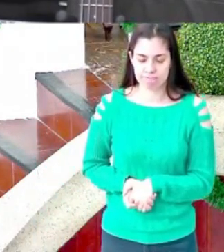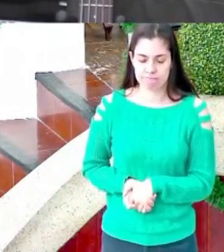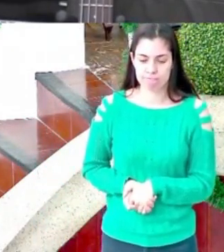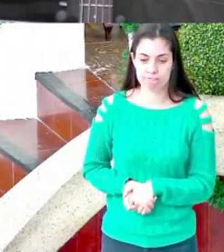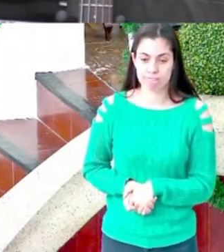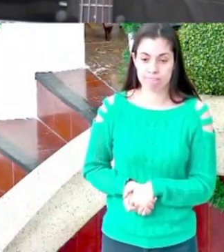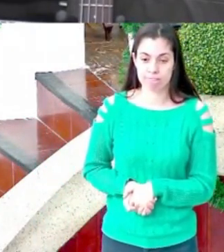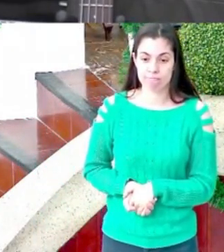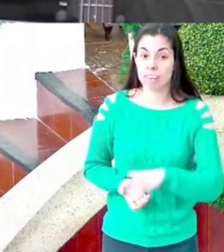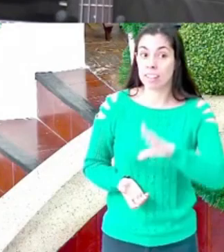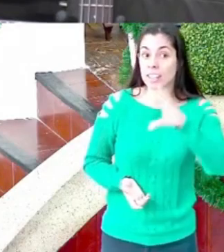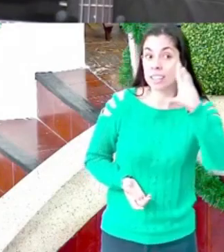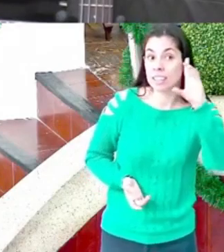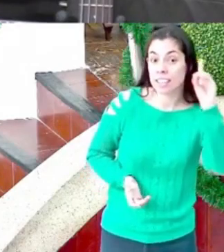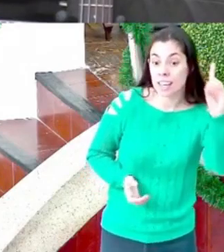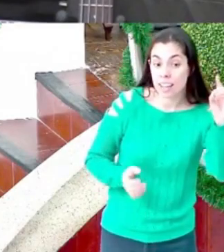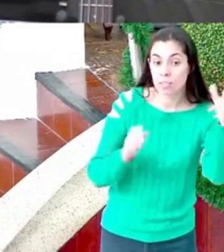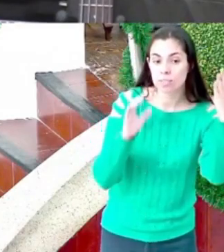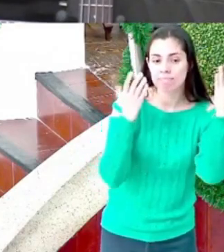homens.